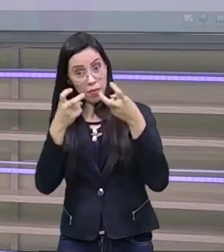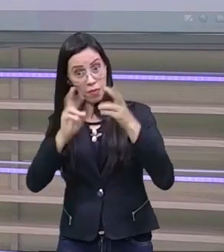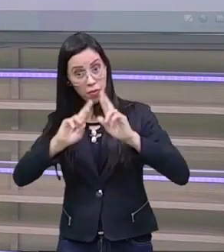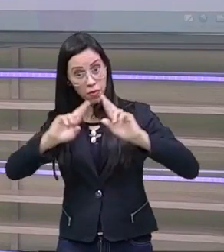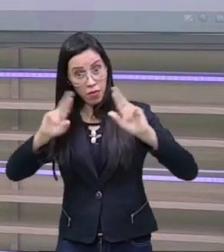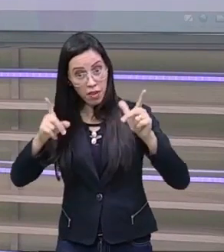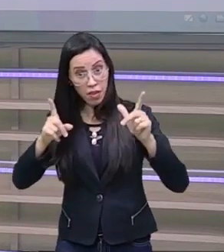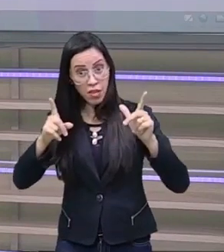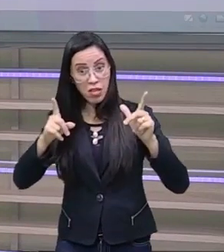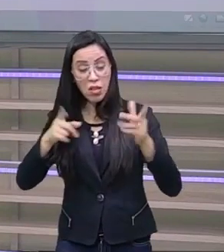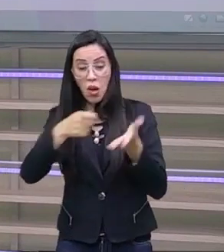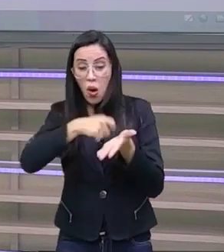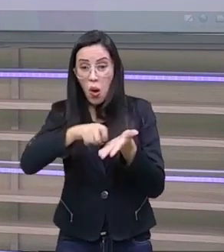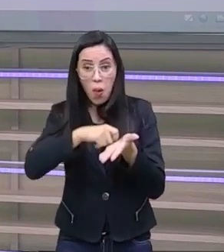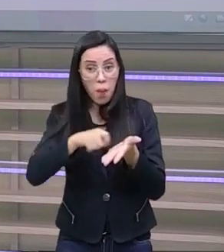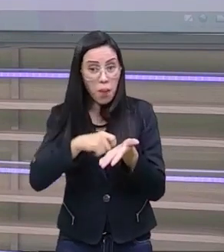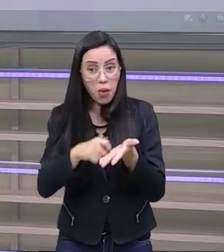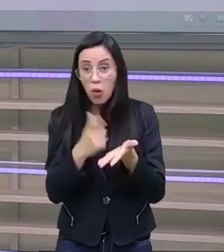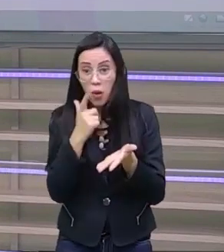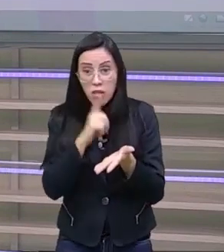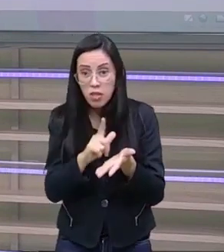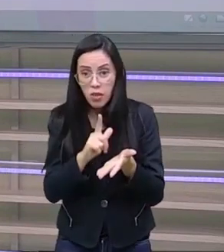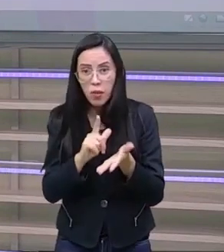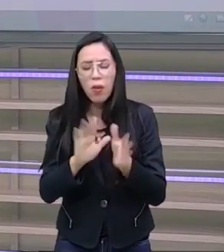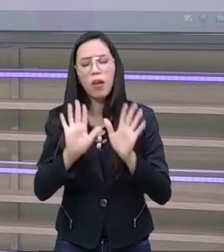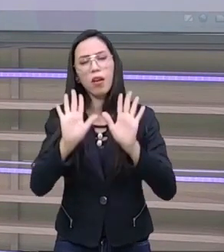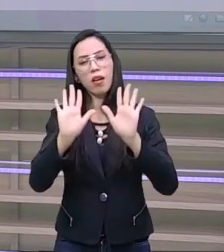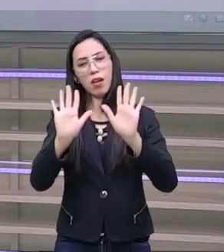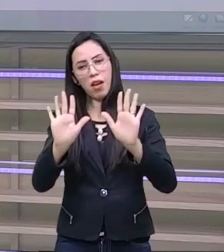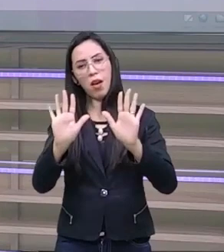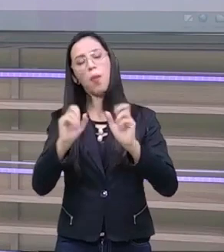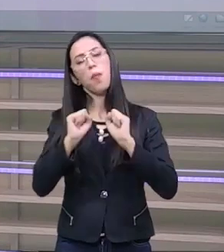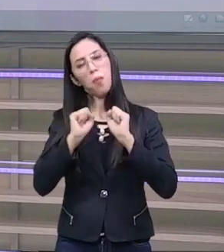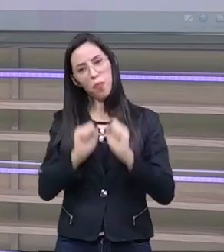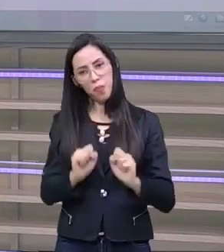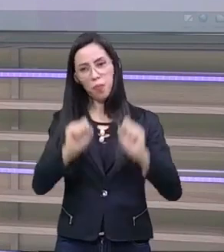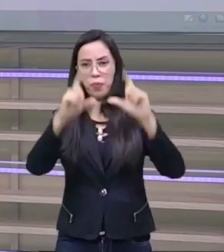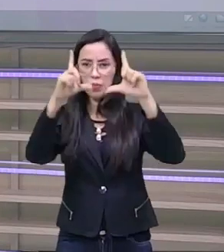copiar. Não tem problema. Faça o quê? Tire foto, certo?